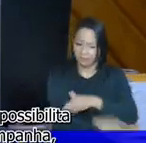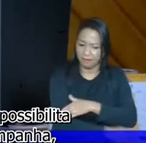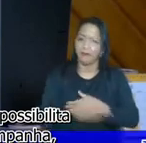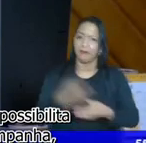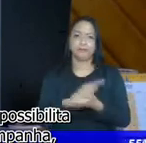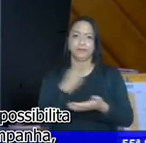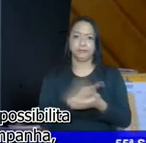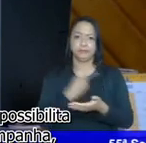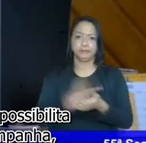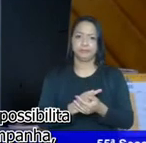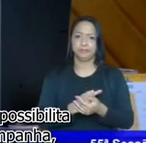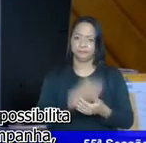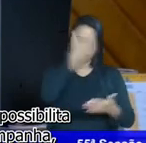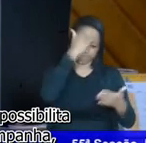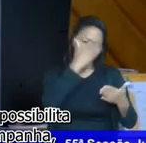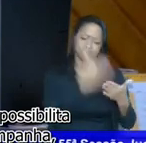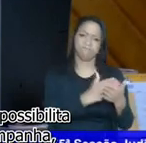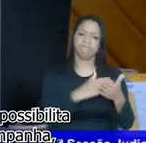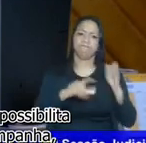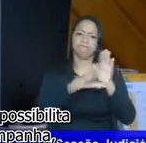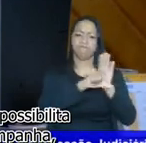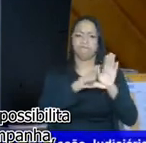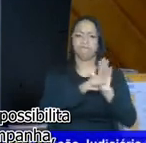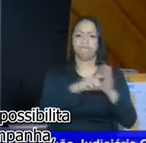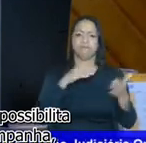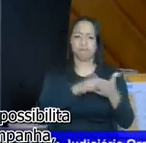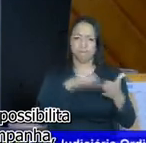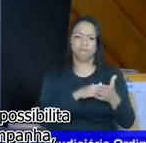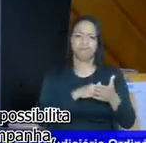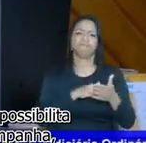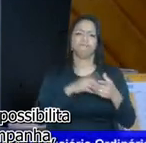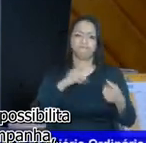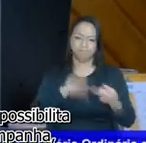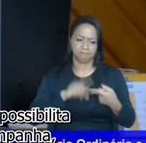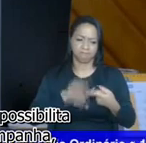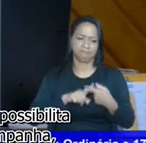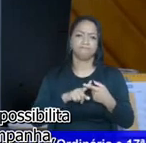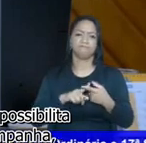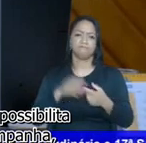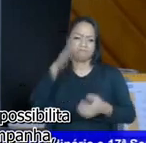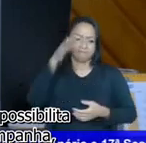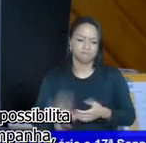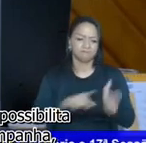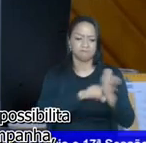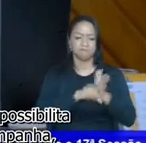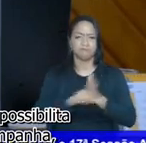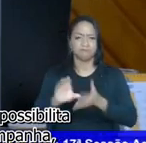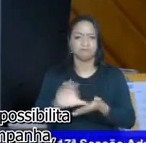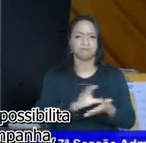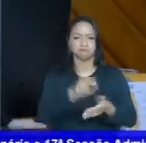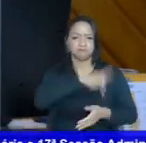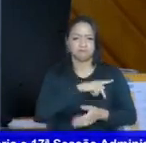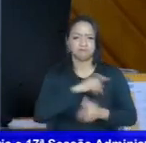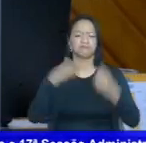só viola a previsão expressa da legislação, como impossibilita a efetiva e real fiscalização de recursos públicos